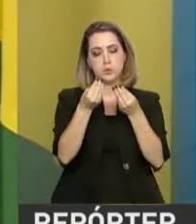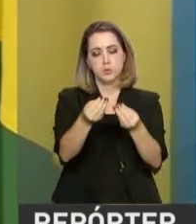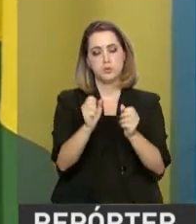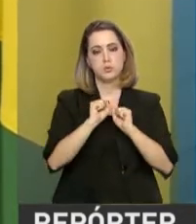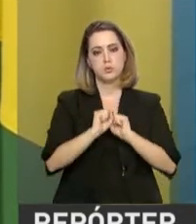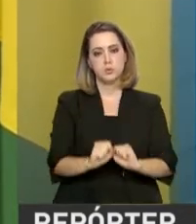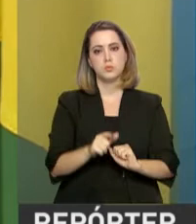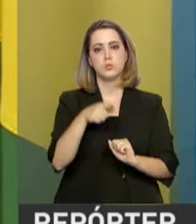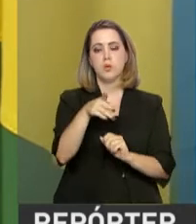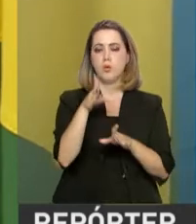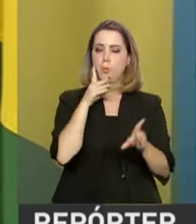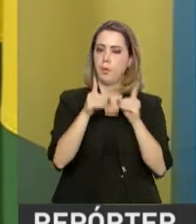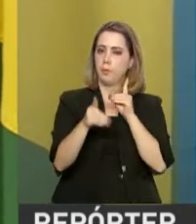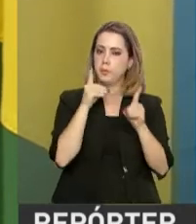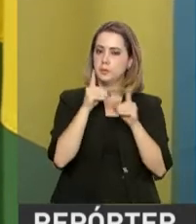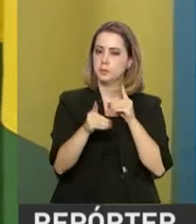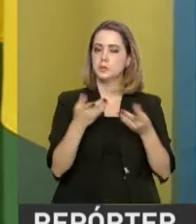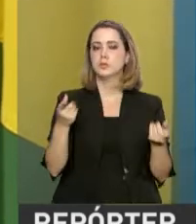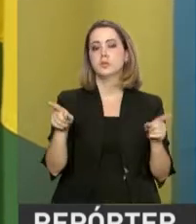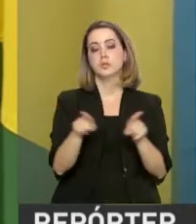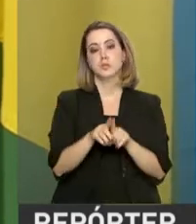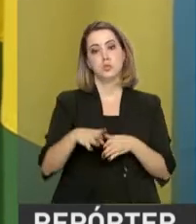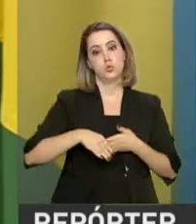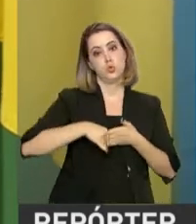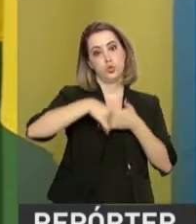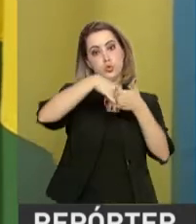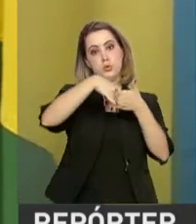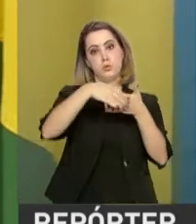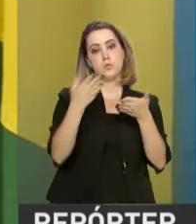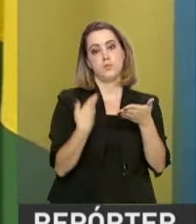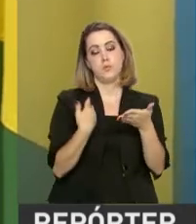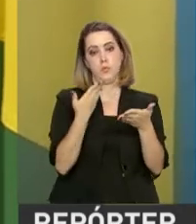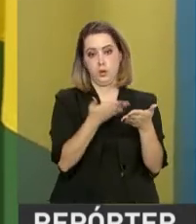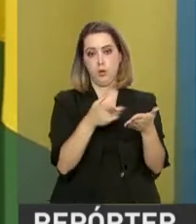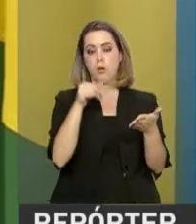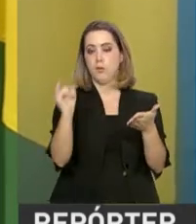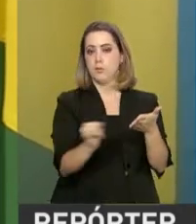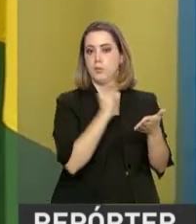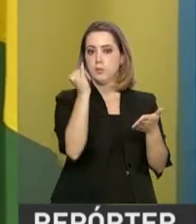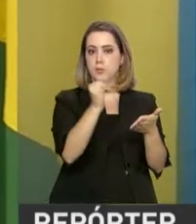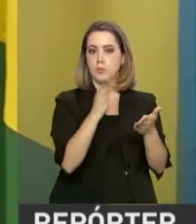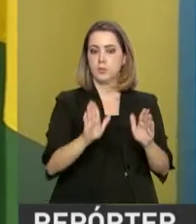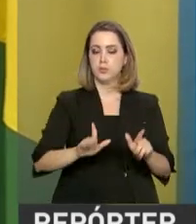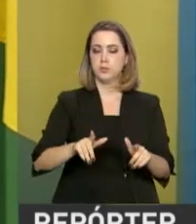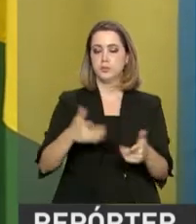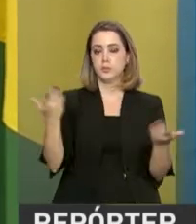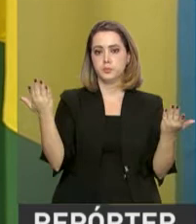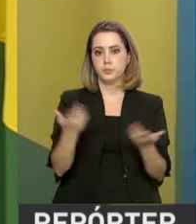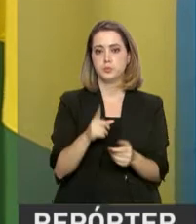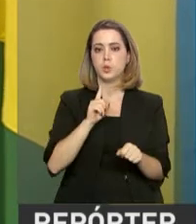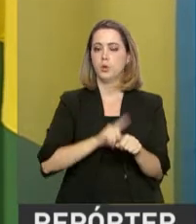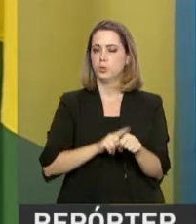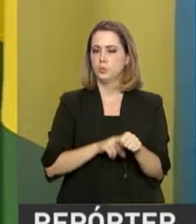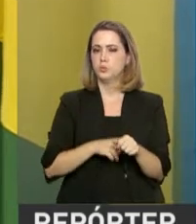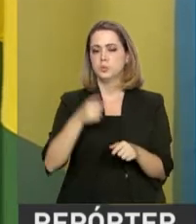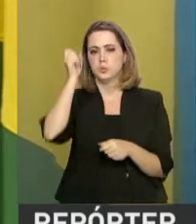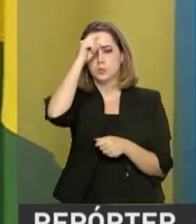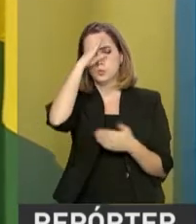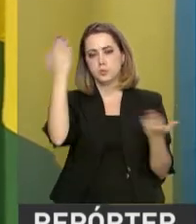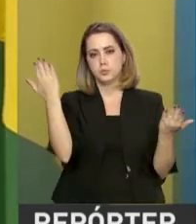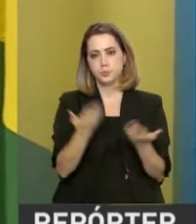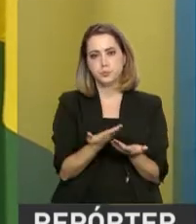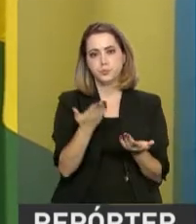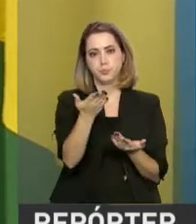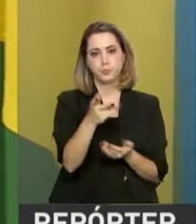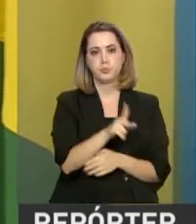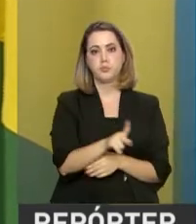capacidade de diálogo e de liderança atributos cruciais diante dos desafios do nosso tempo o presidente michel